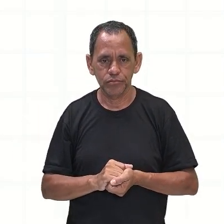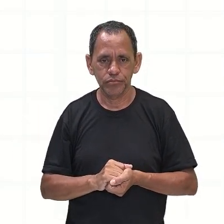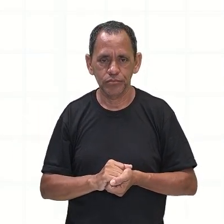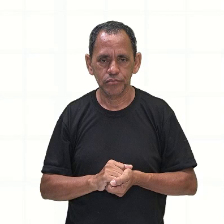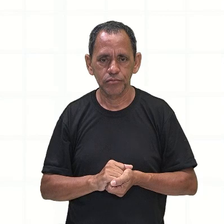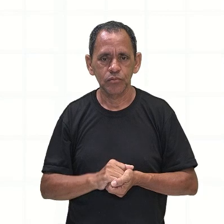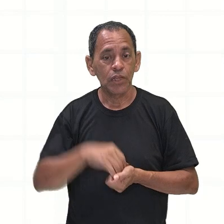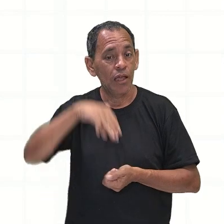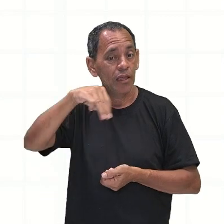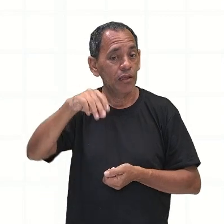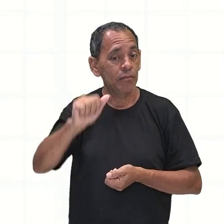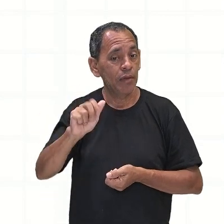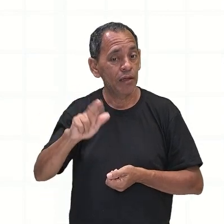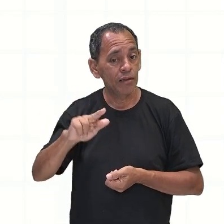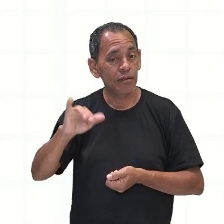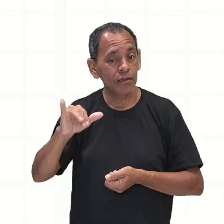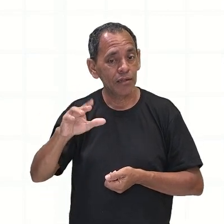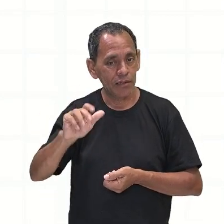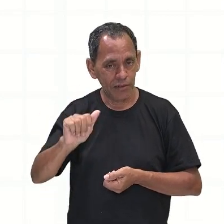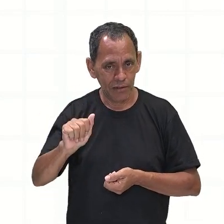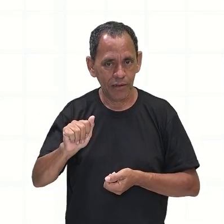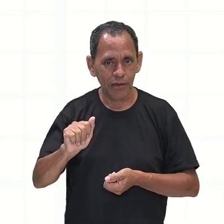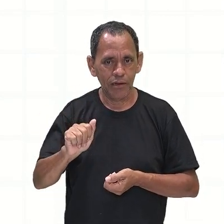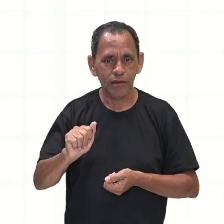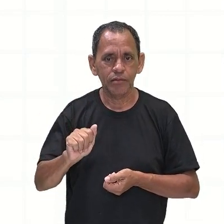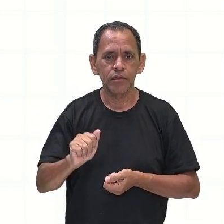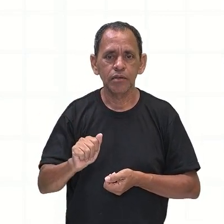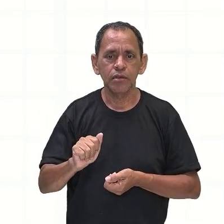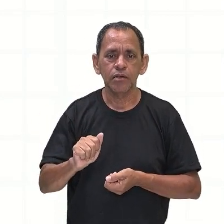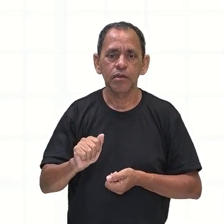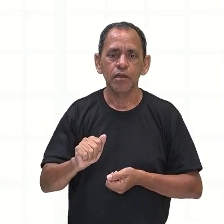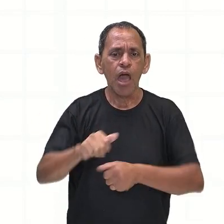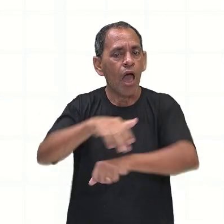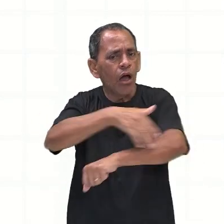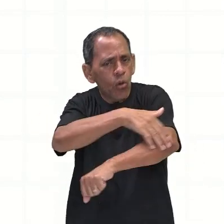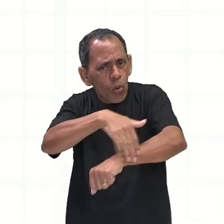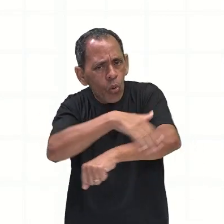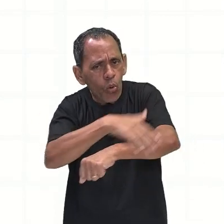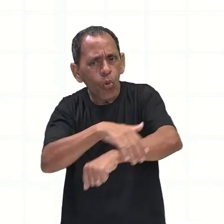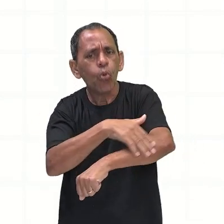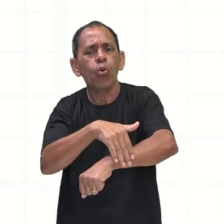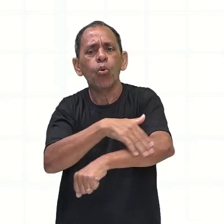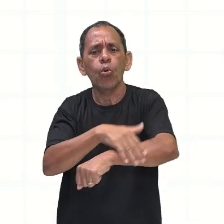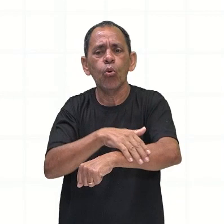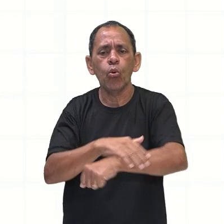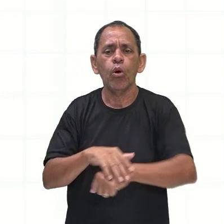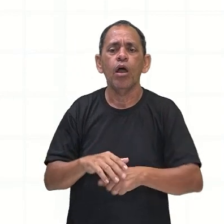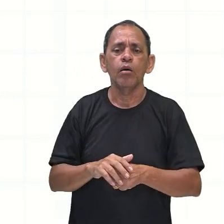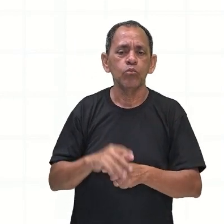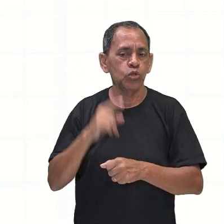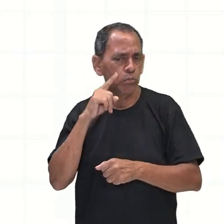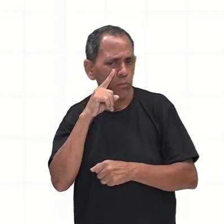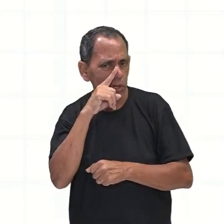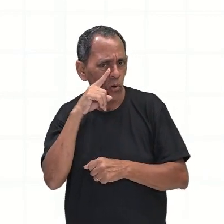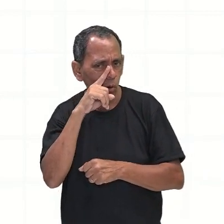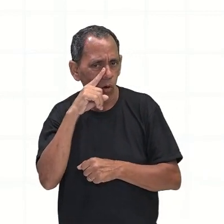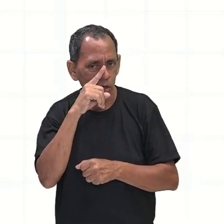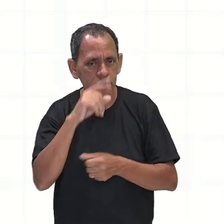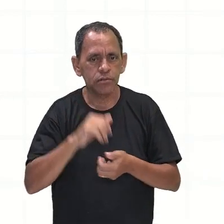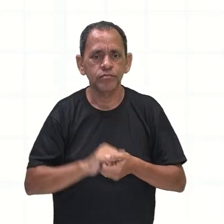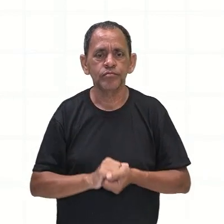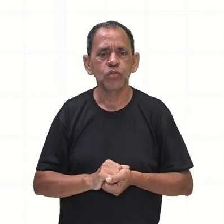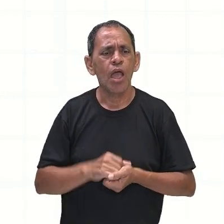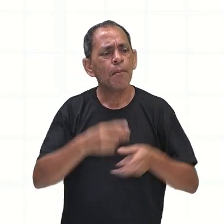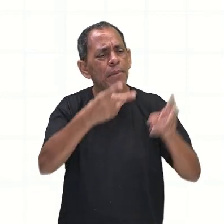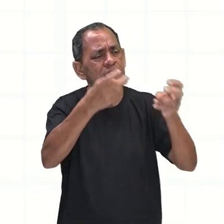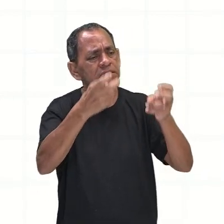um chamamento, para se referir a outra pessoa? Então, você já percebeu que é a palavra